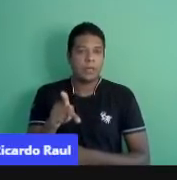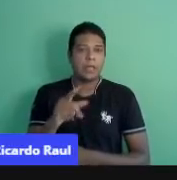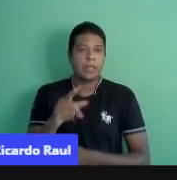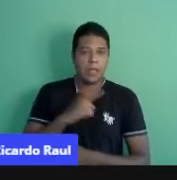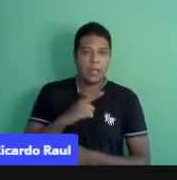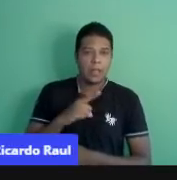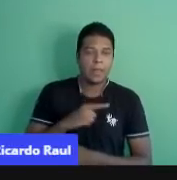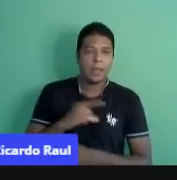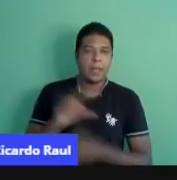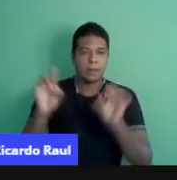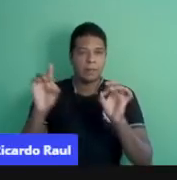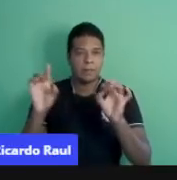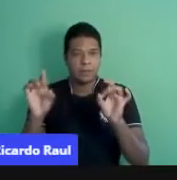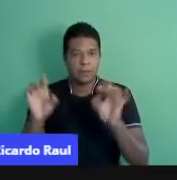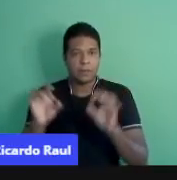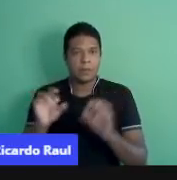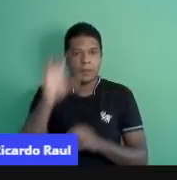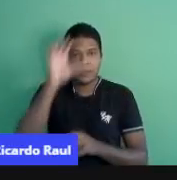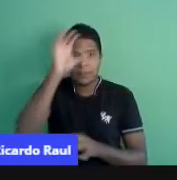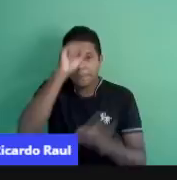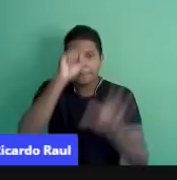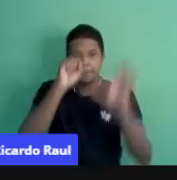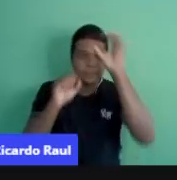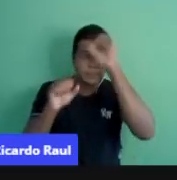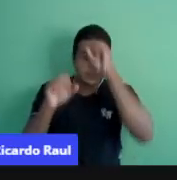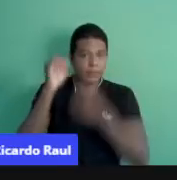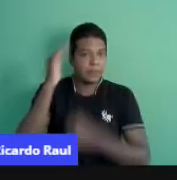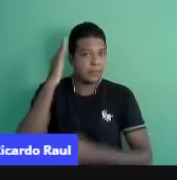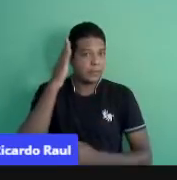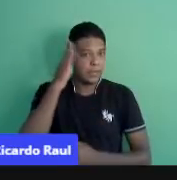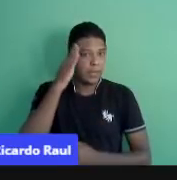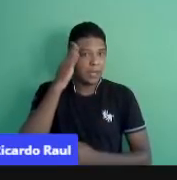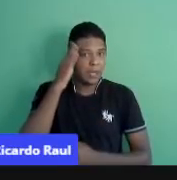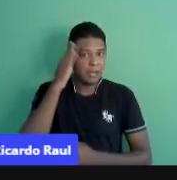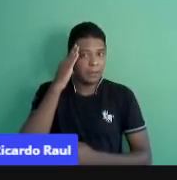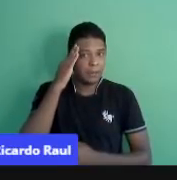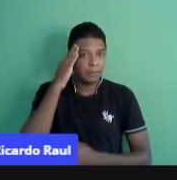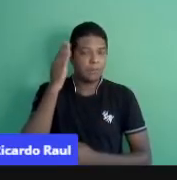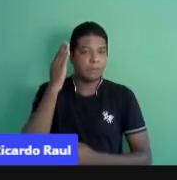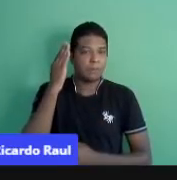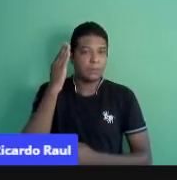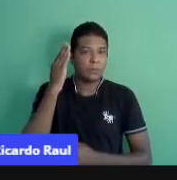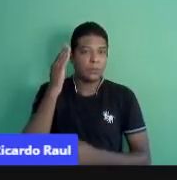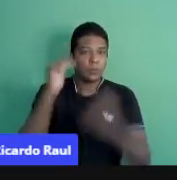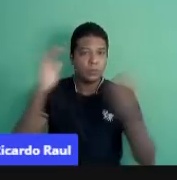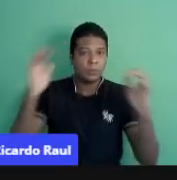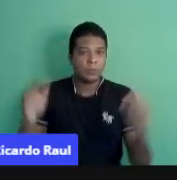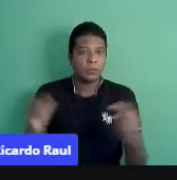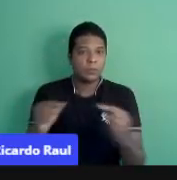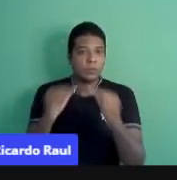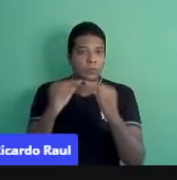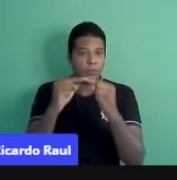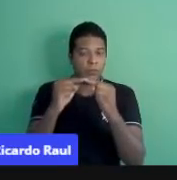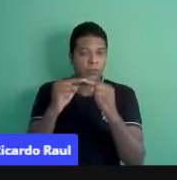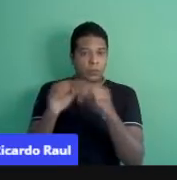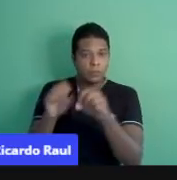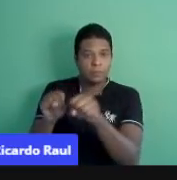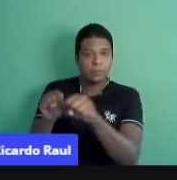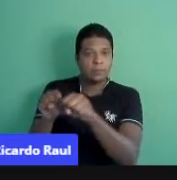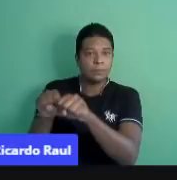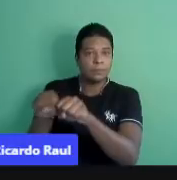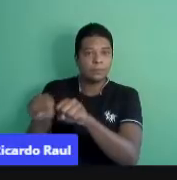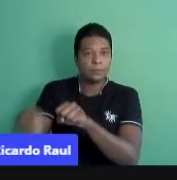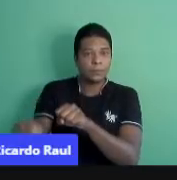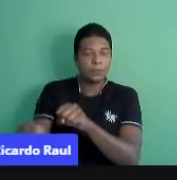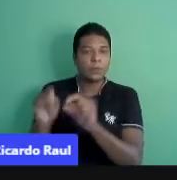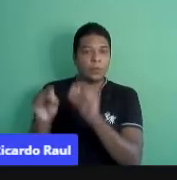de aprendizagem, ele sabe, de acordo com a sua formação, o